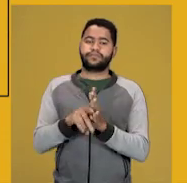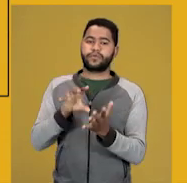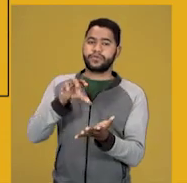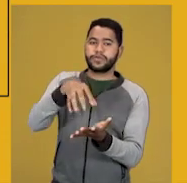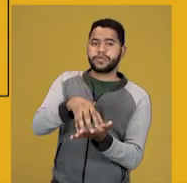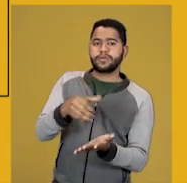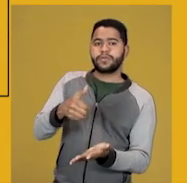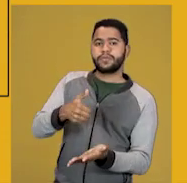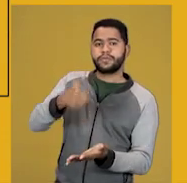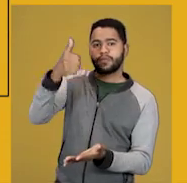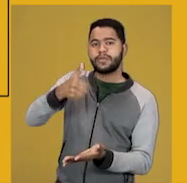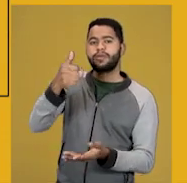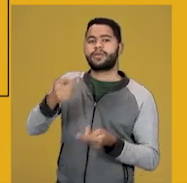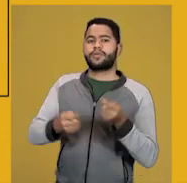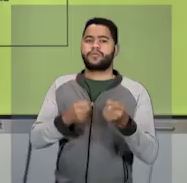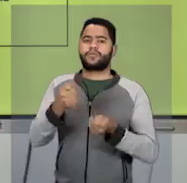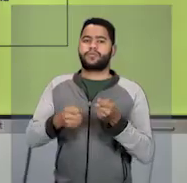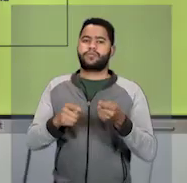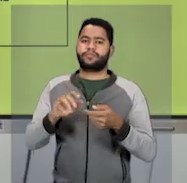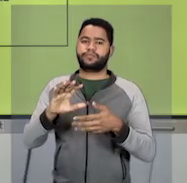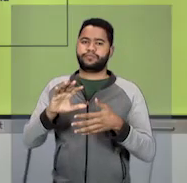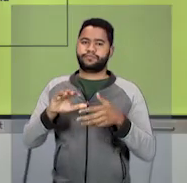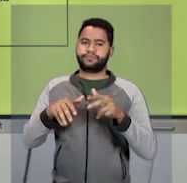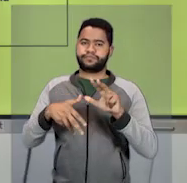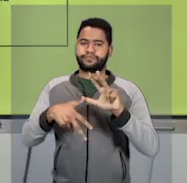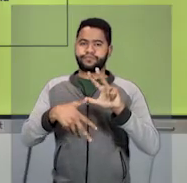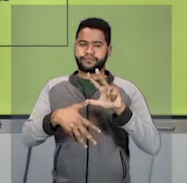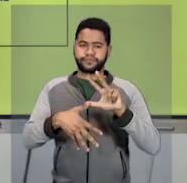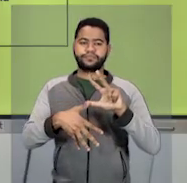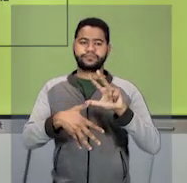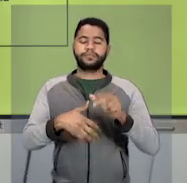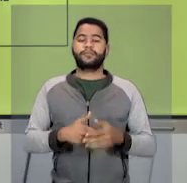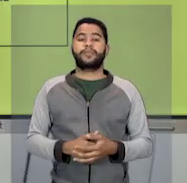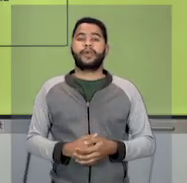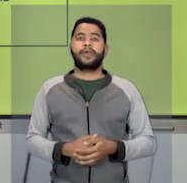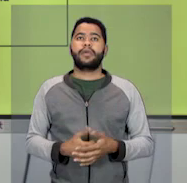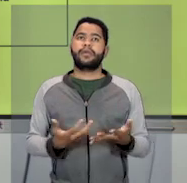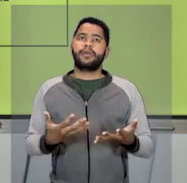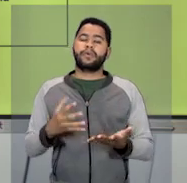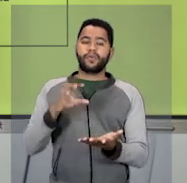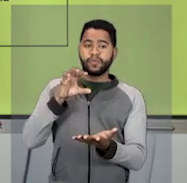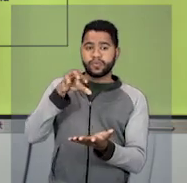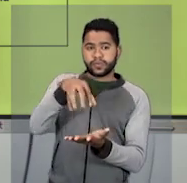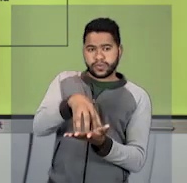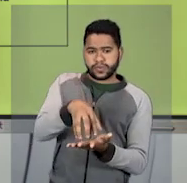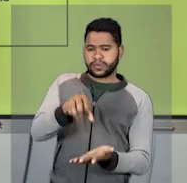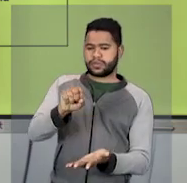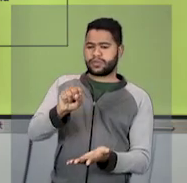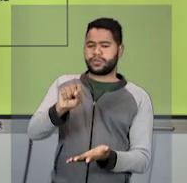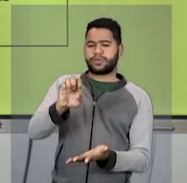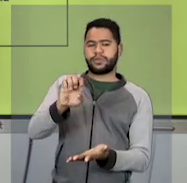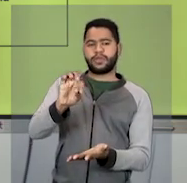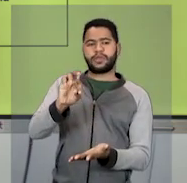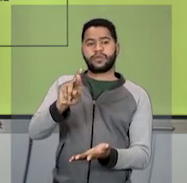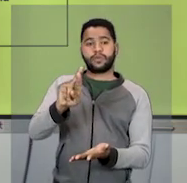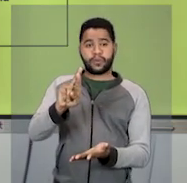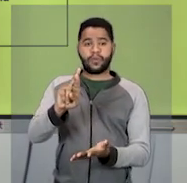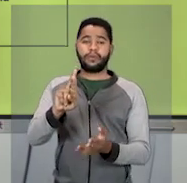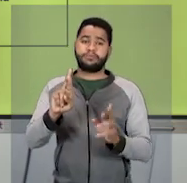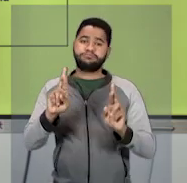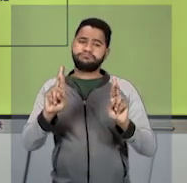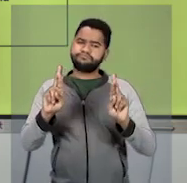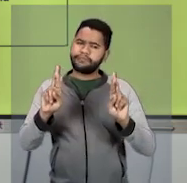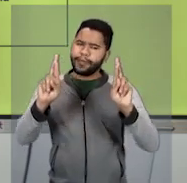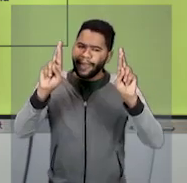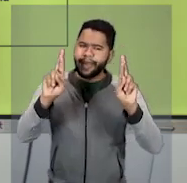né, da economia da América Latina. Então é um setor que é responsável, né, vamos dizer